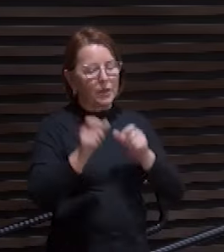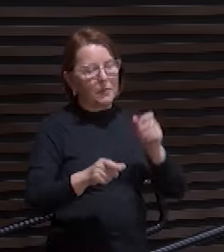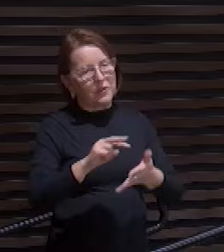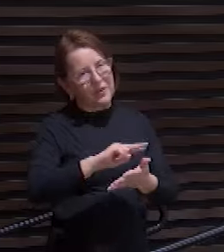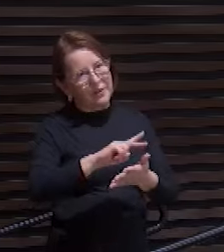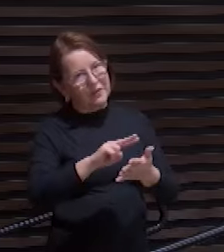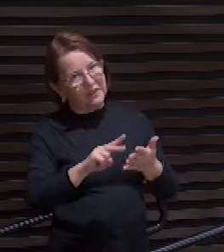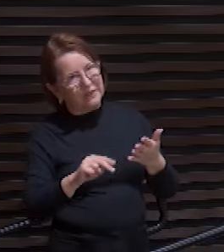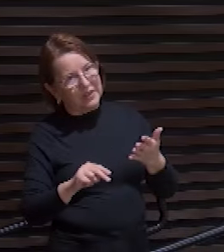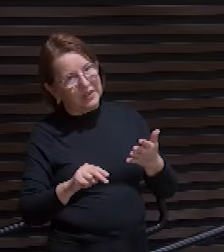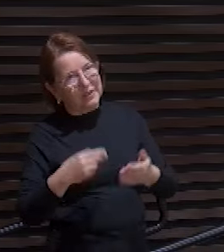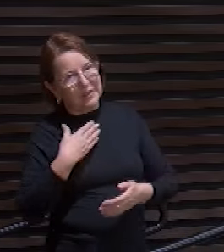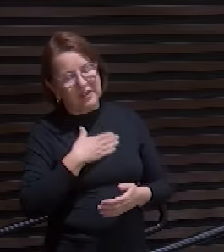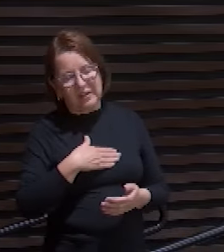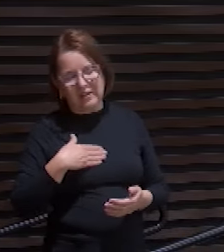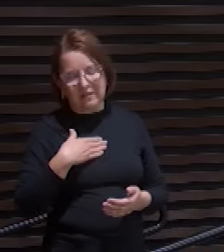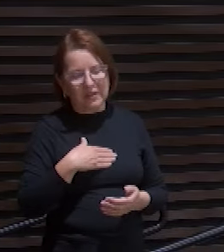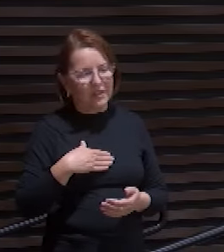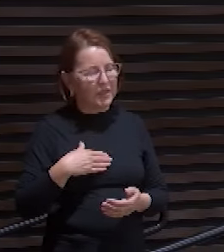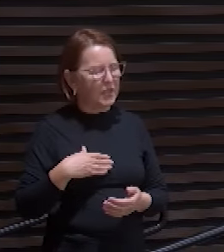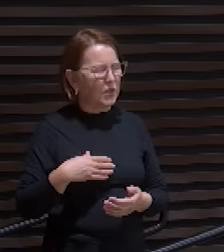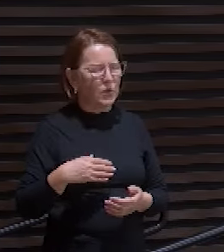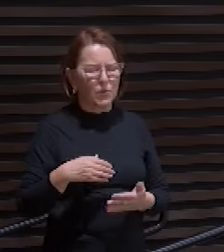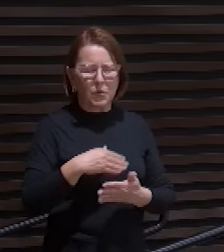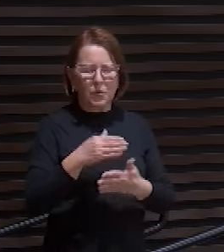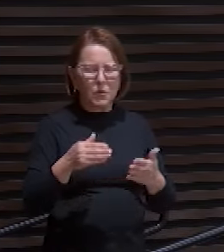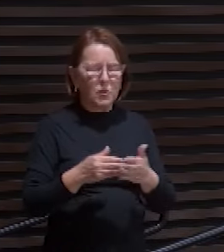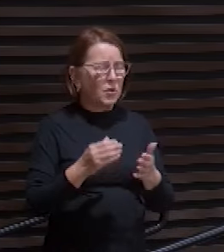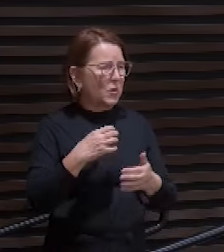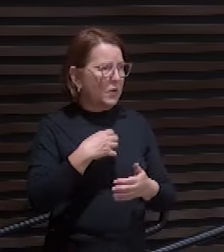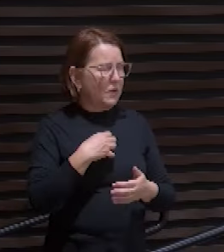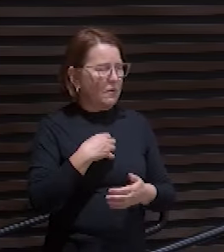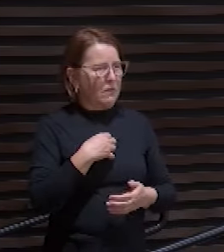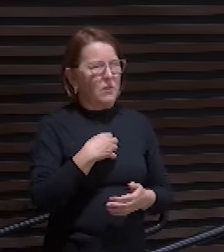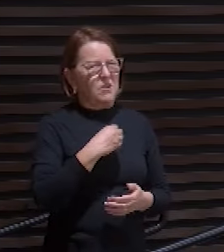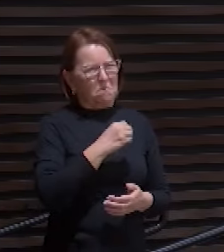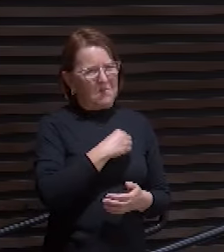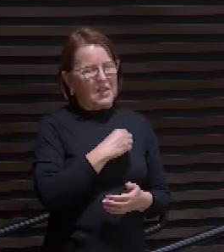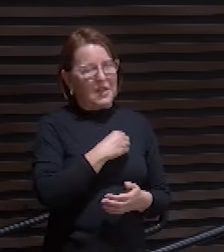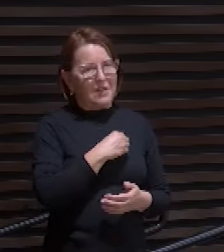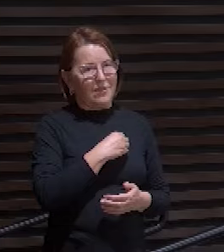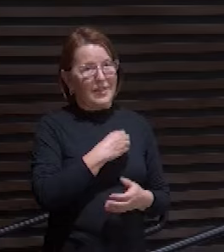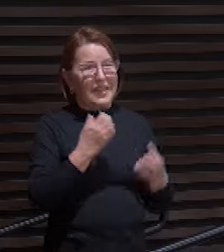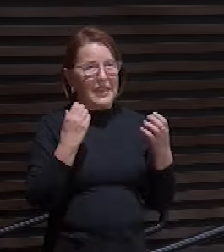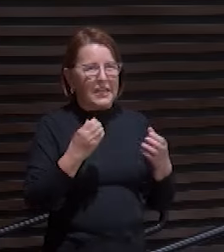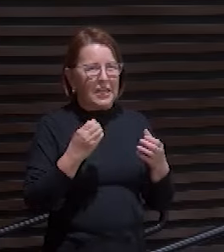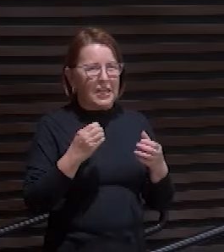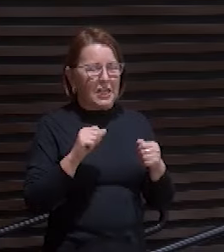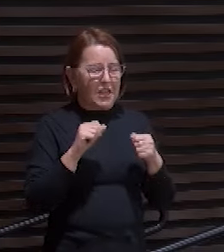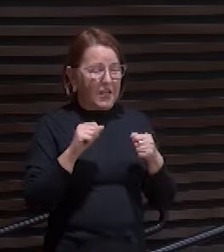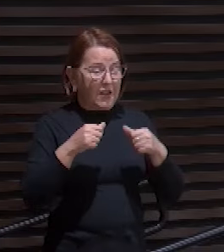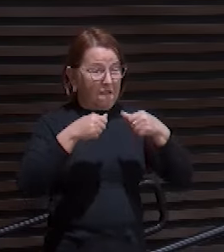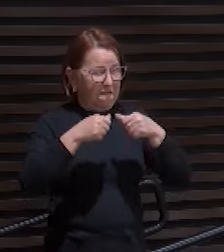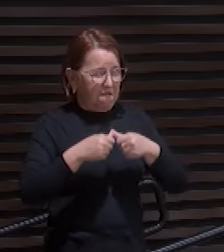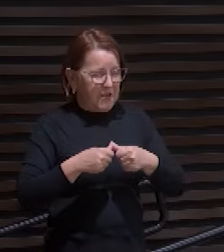com toda sorte de pecado. Querer ficar rico a todo custo é